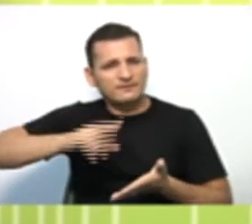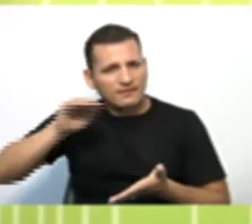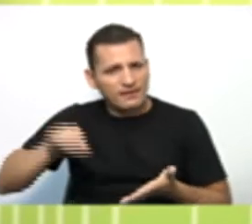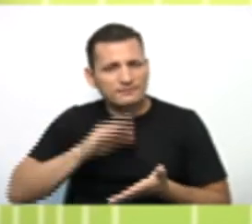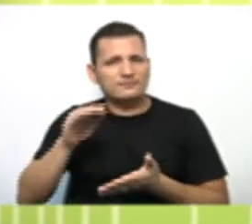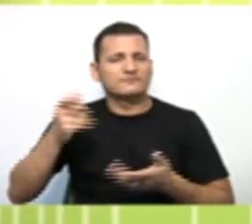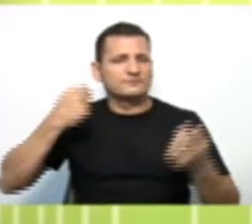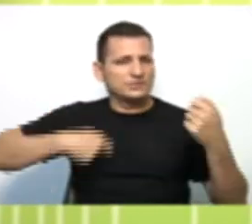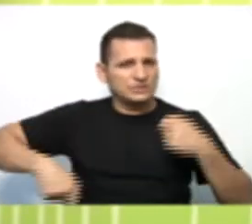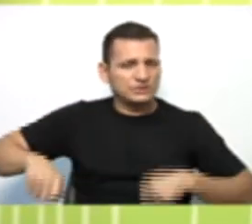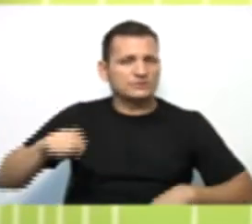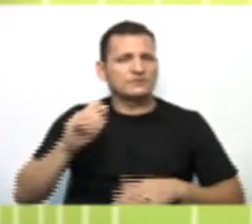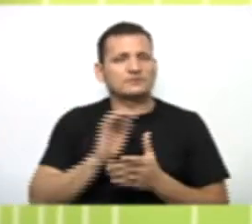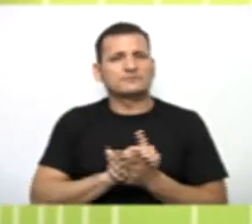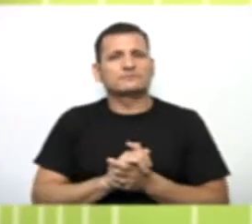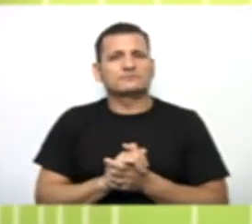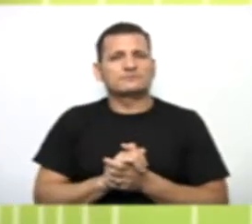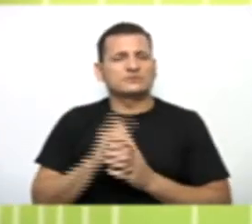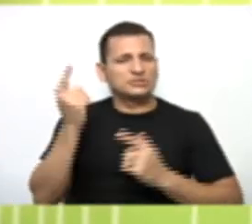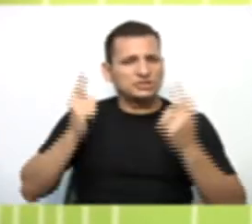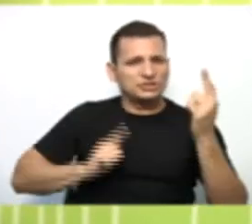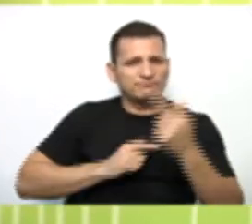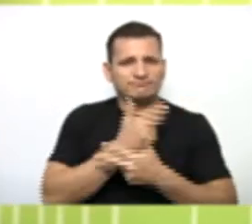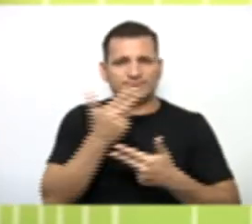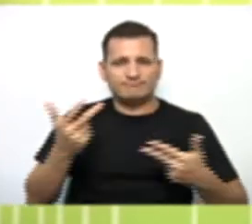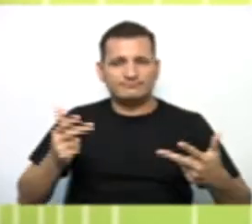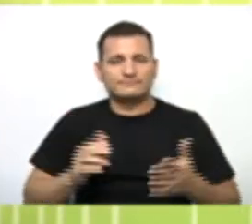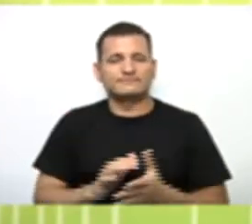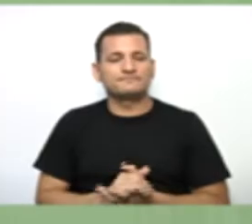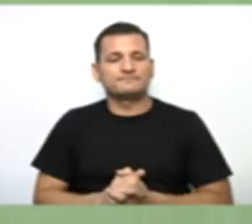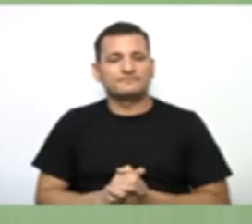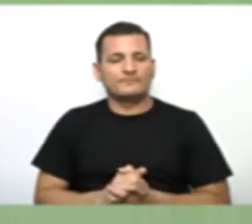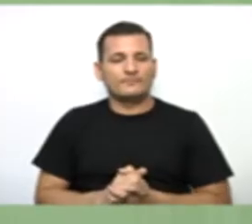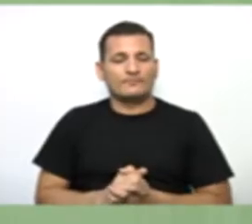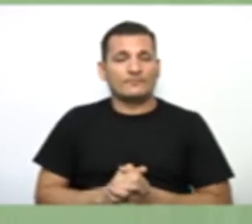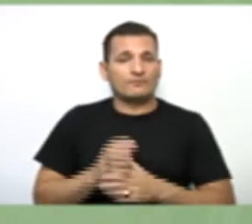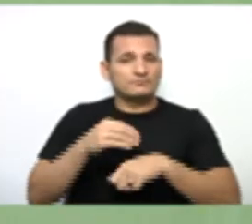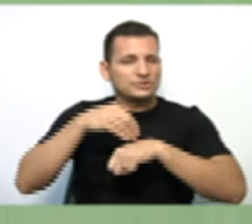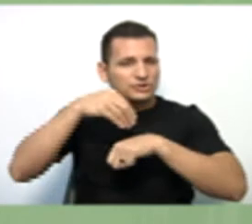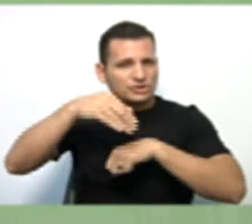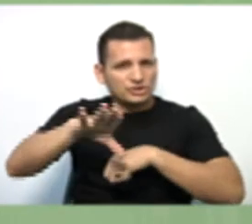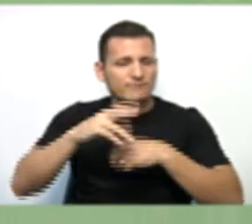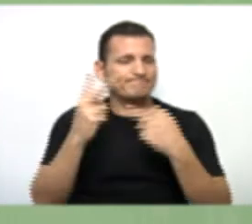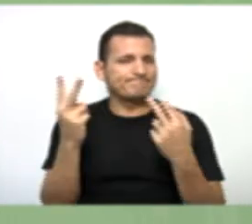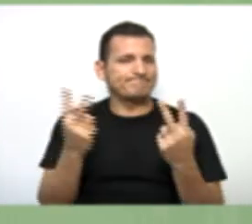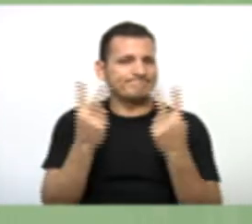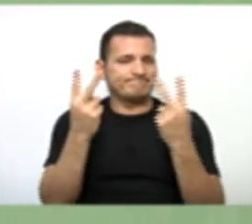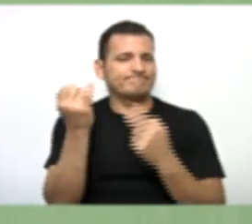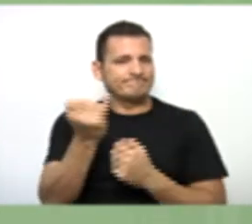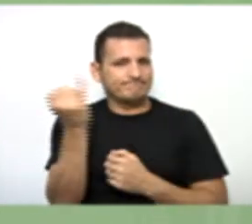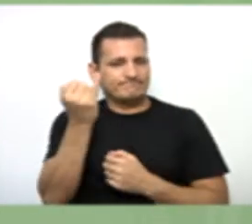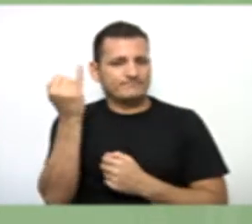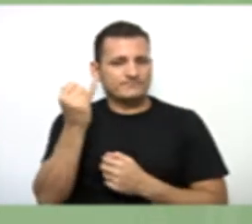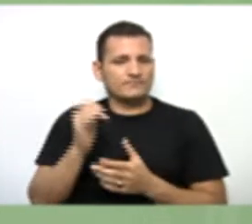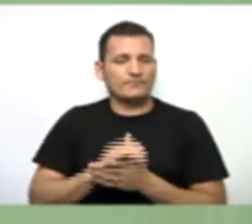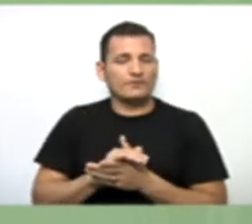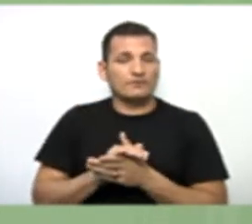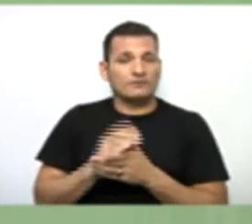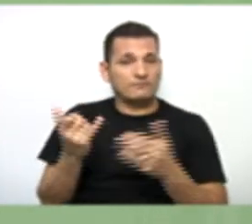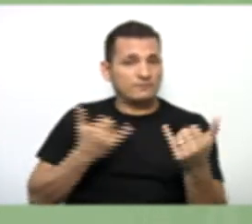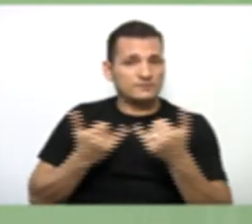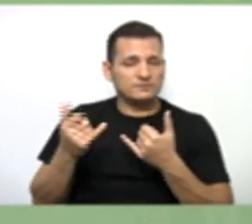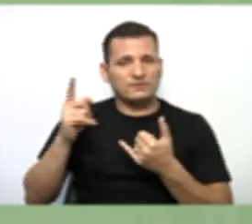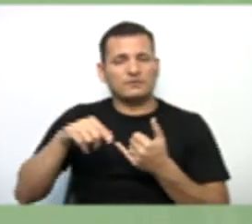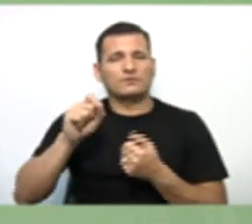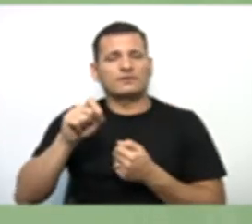vestida, sinais, tá certo? Vamos lá? Olha, uma dica valiosa para obter informações consiste na